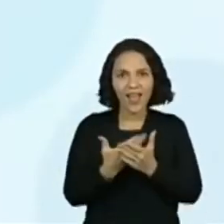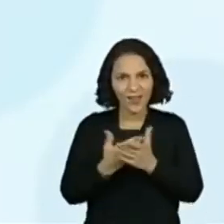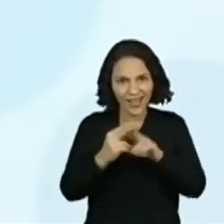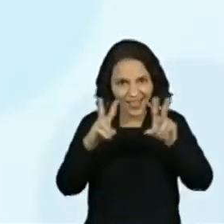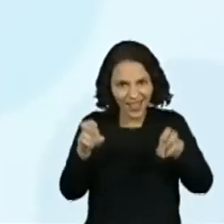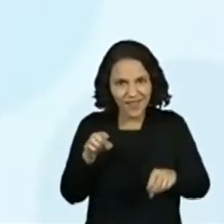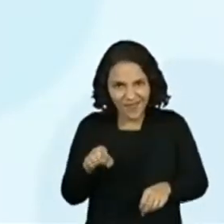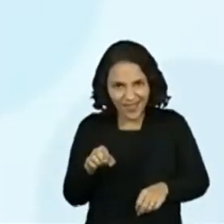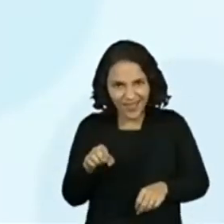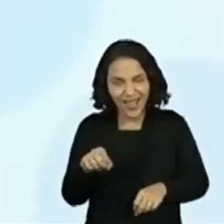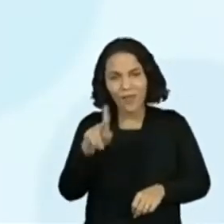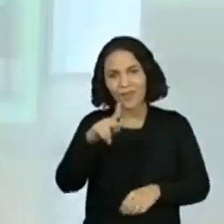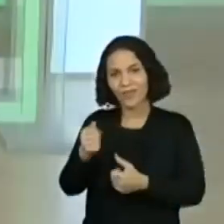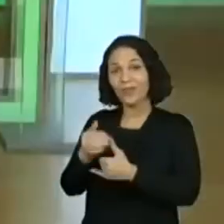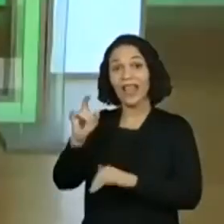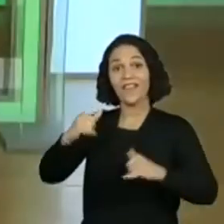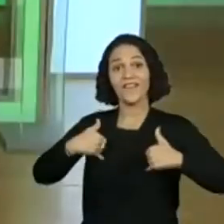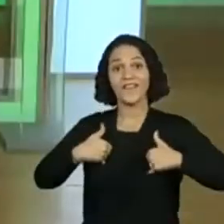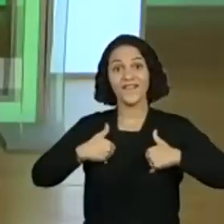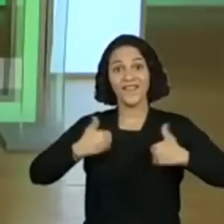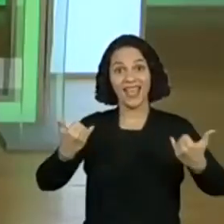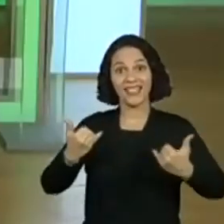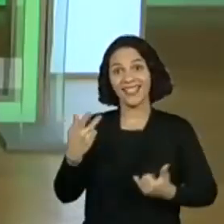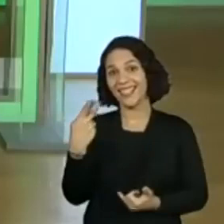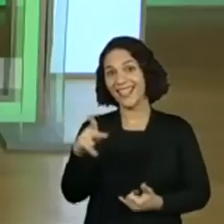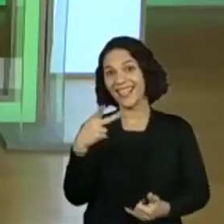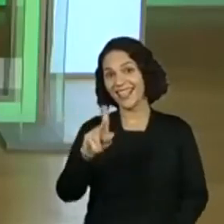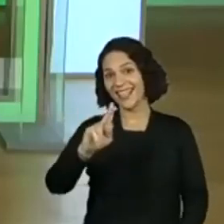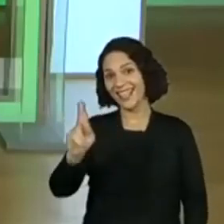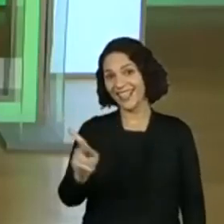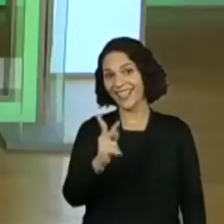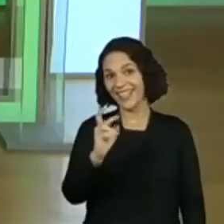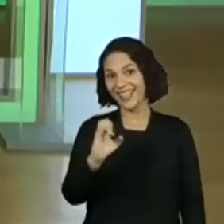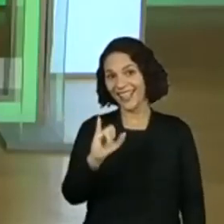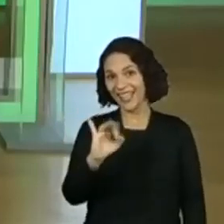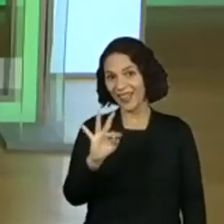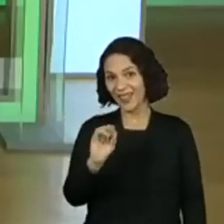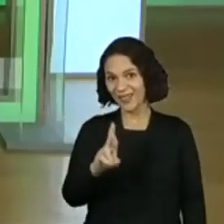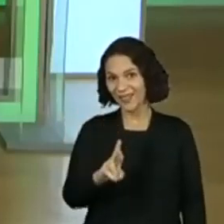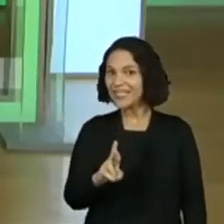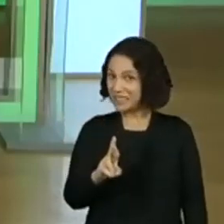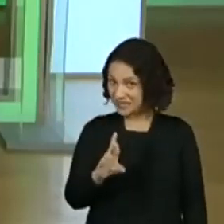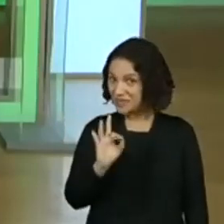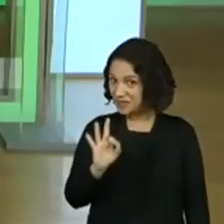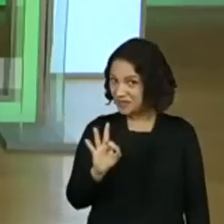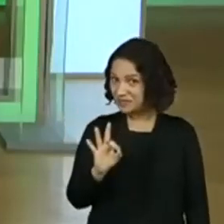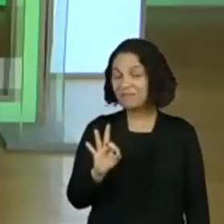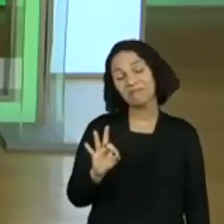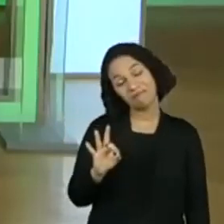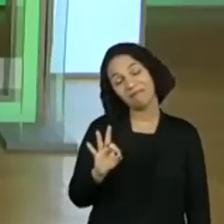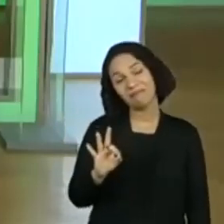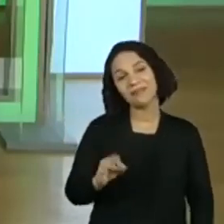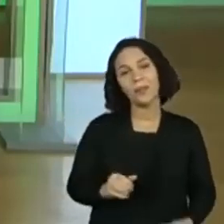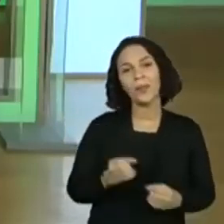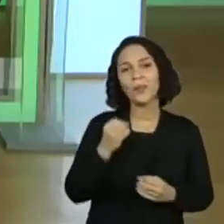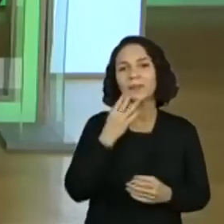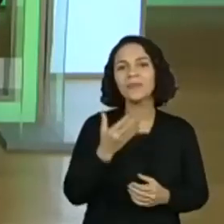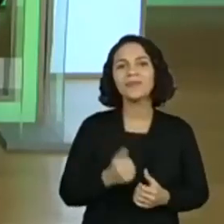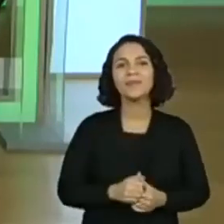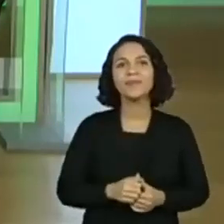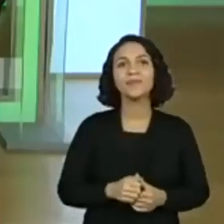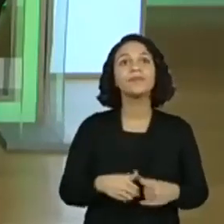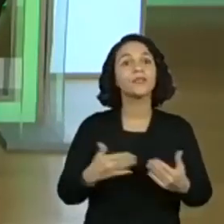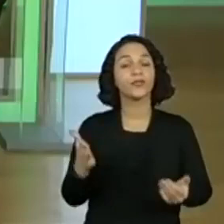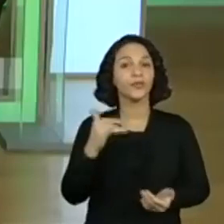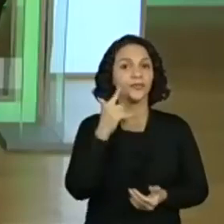as professoras estão colocando que é uma festa para o Heitor. Uma festa para o Heitor? Provavelmente de aniversário, isso mesmo. Festa para o Heitor. Vamos